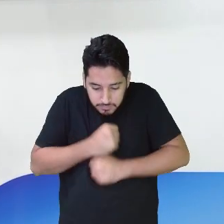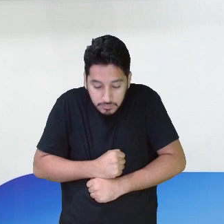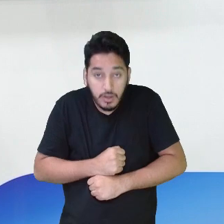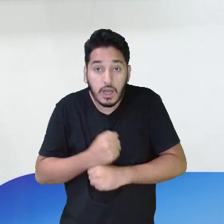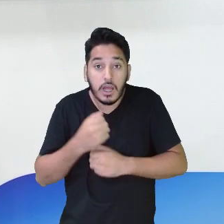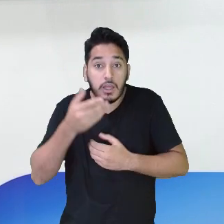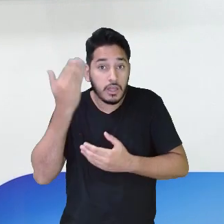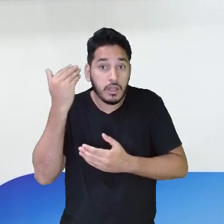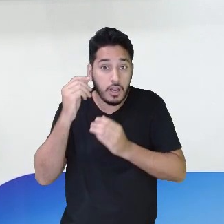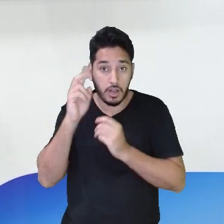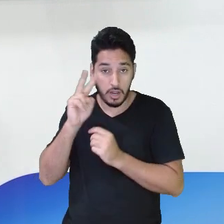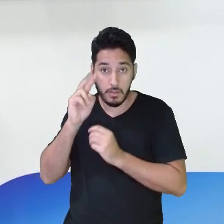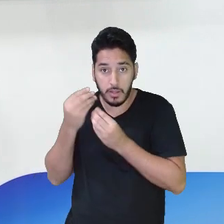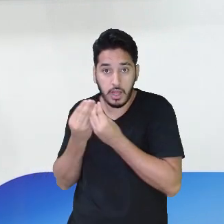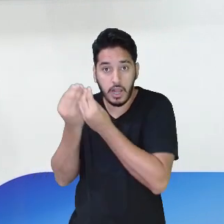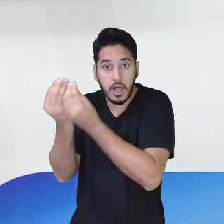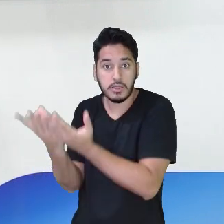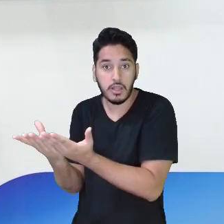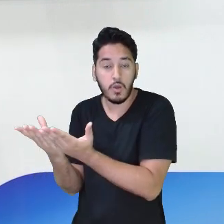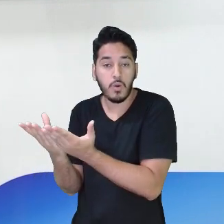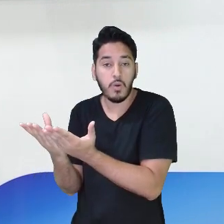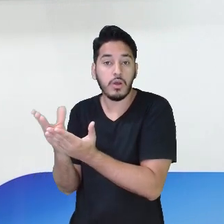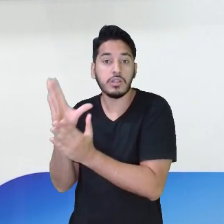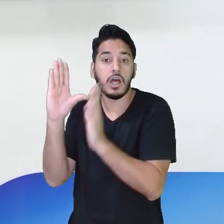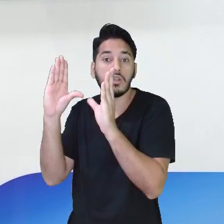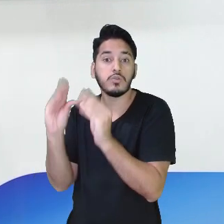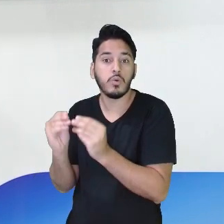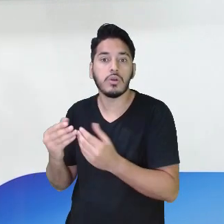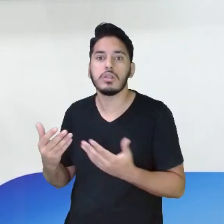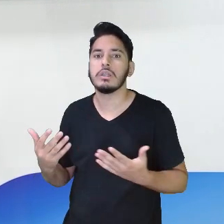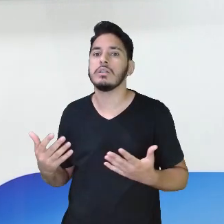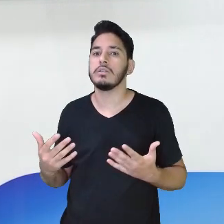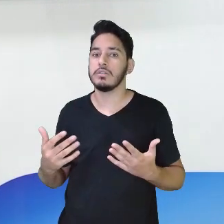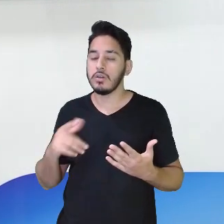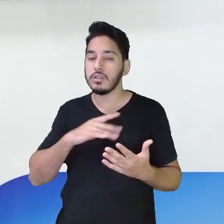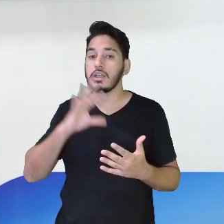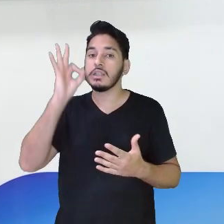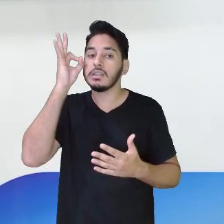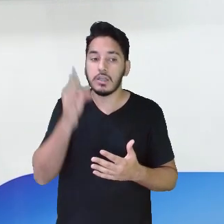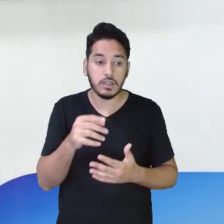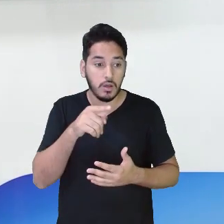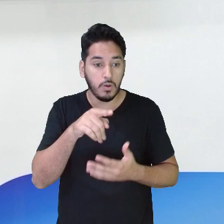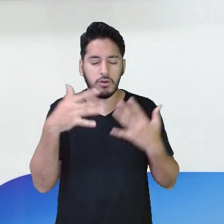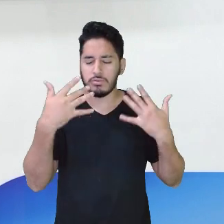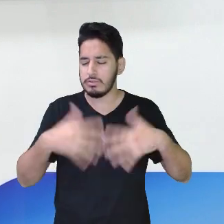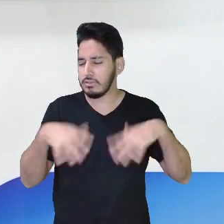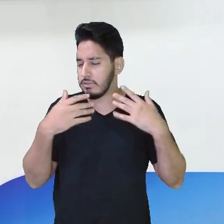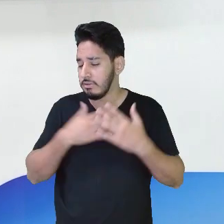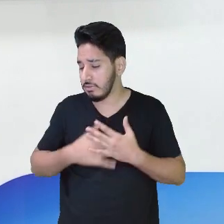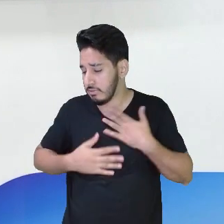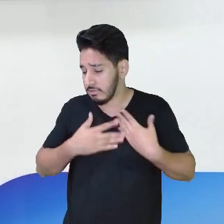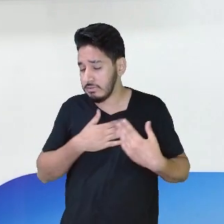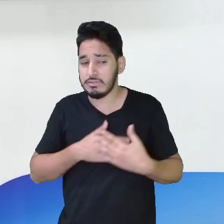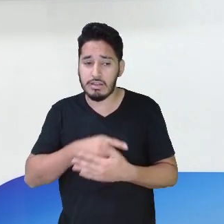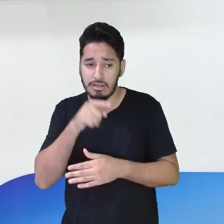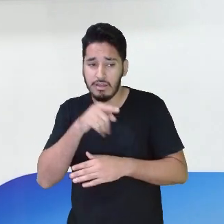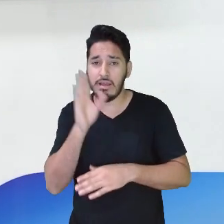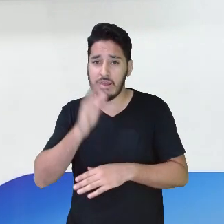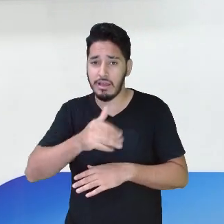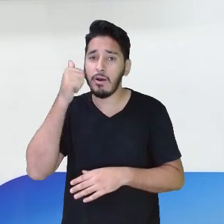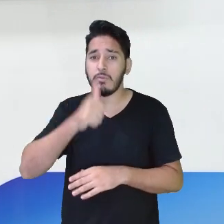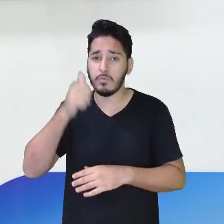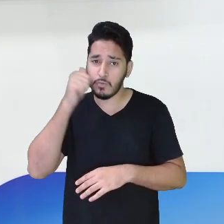tinha dado para ela na noite anterior. Então ele tem certeza realmente que foi Marina